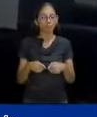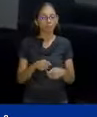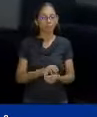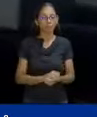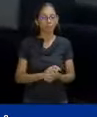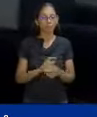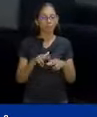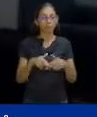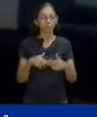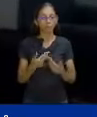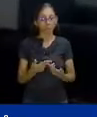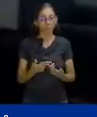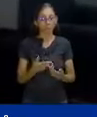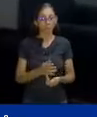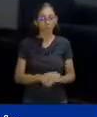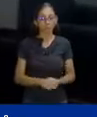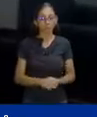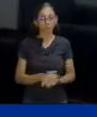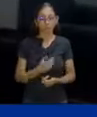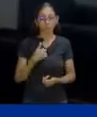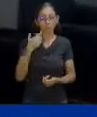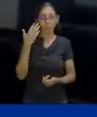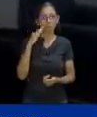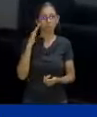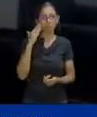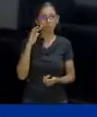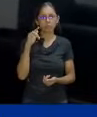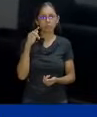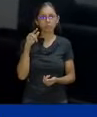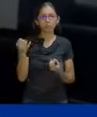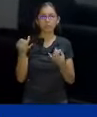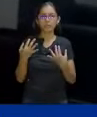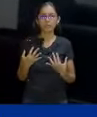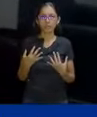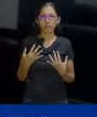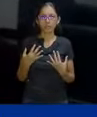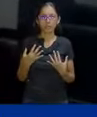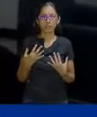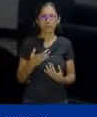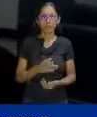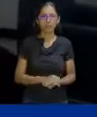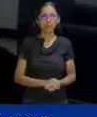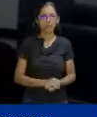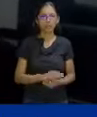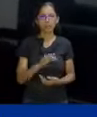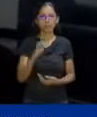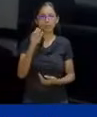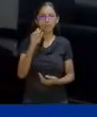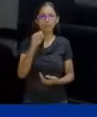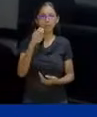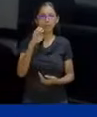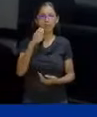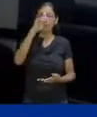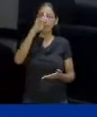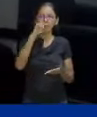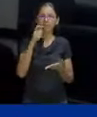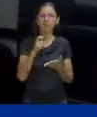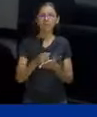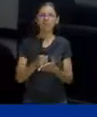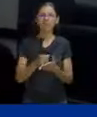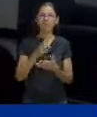não entendo, diversamente do que é afirmado pela senhora, de que o TSE decidiu me